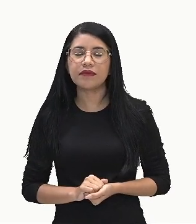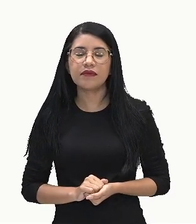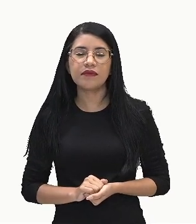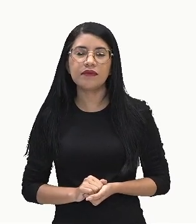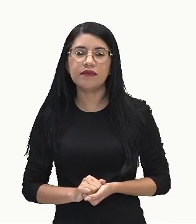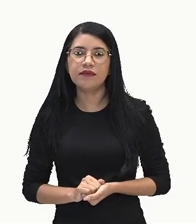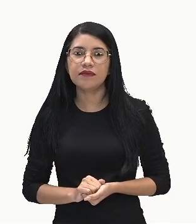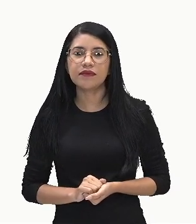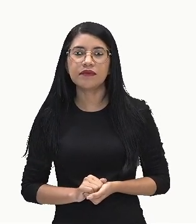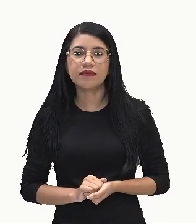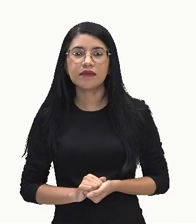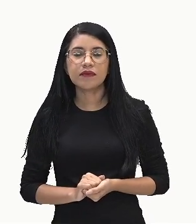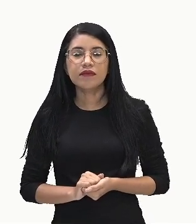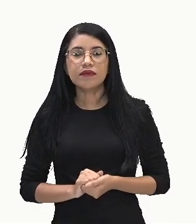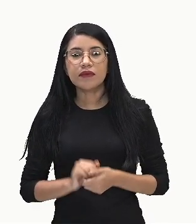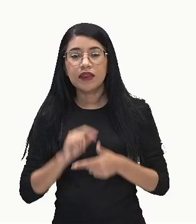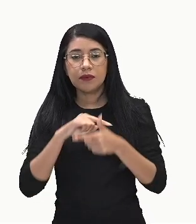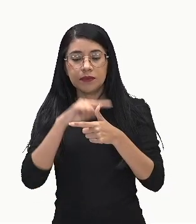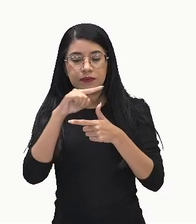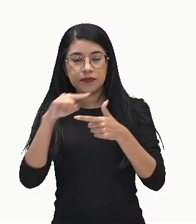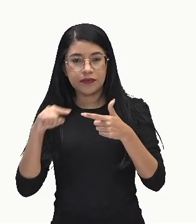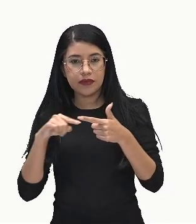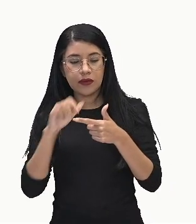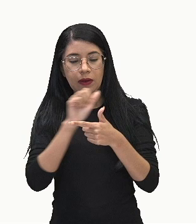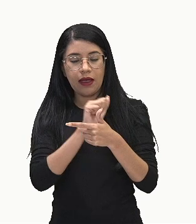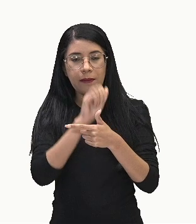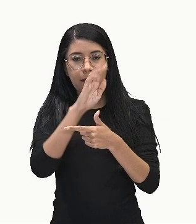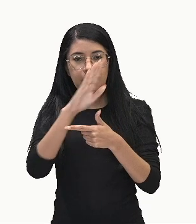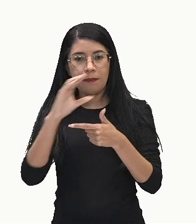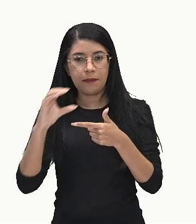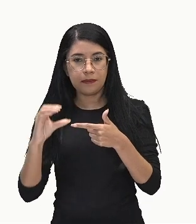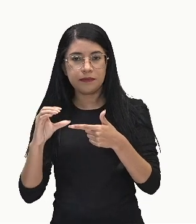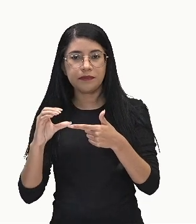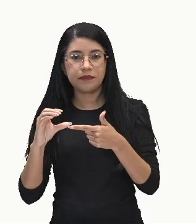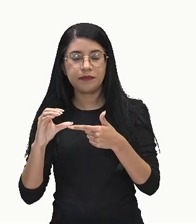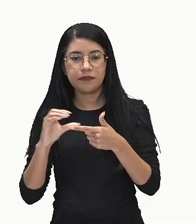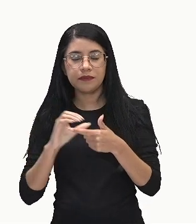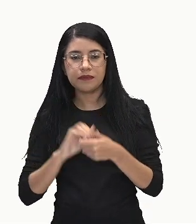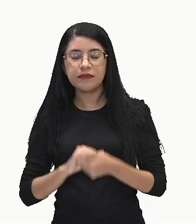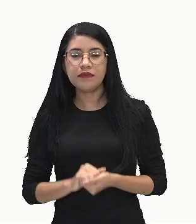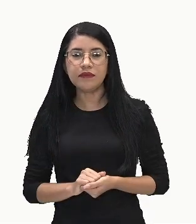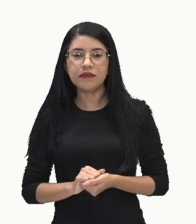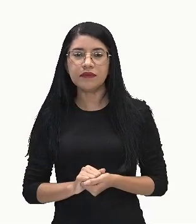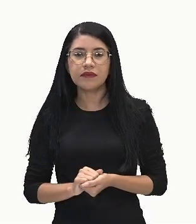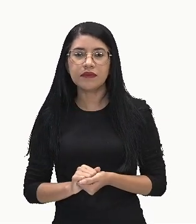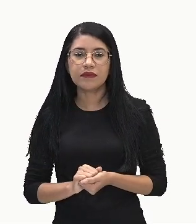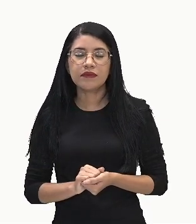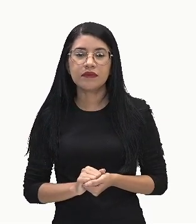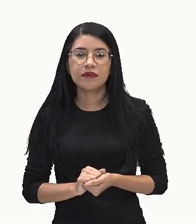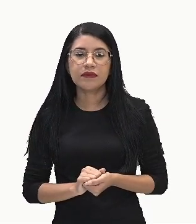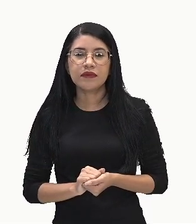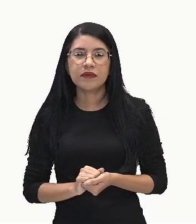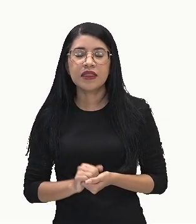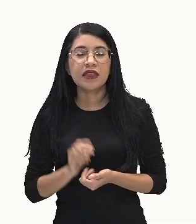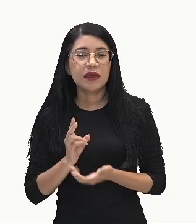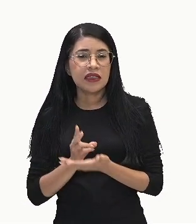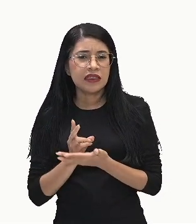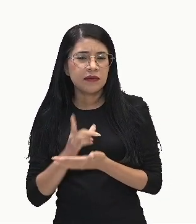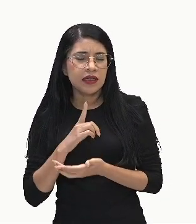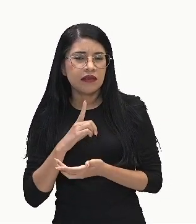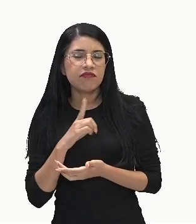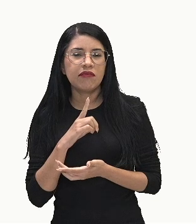Dado o triângulo ABC, quando ele der esse tipo de comando assim, sem nenhuma